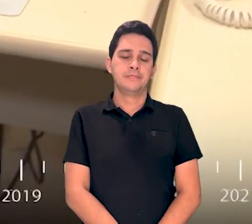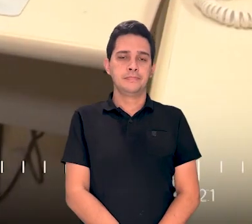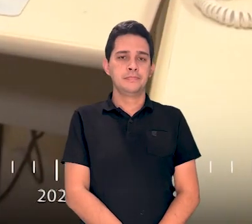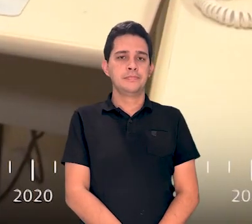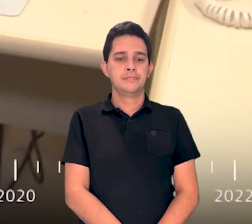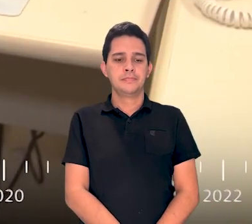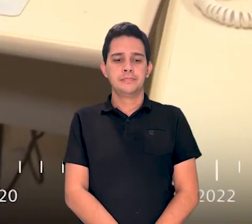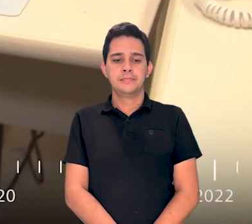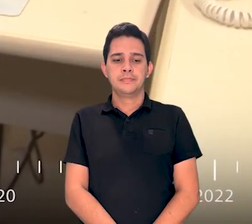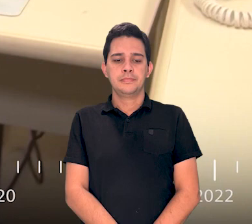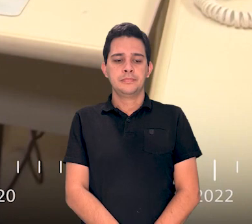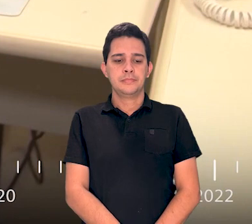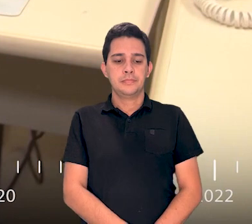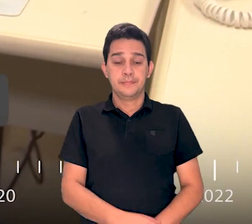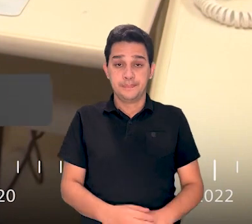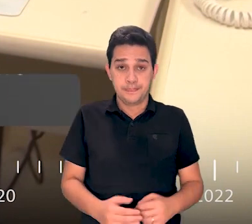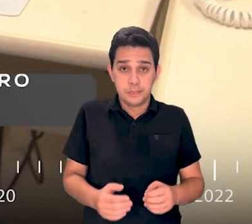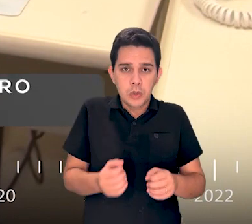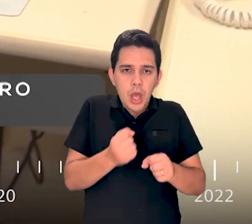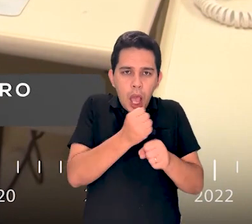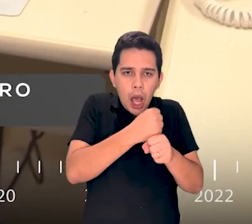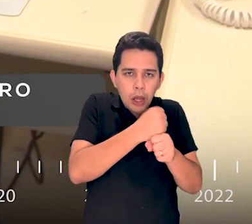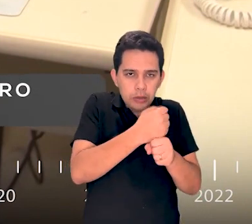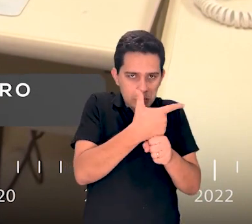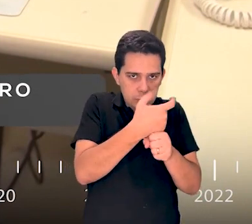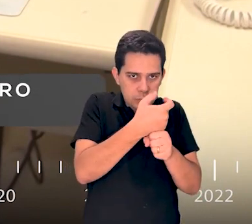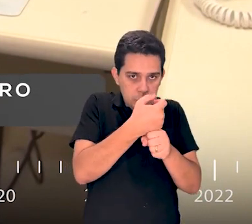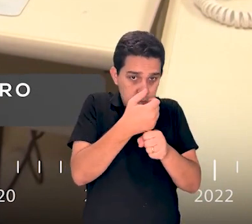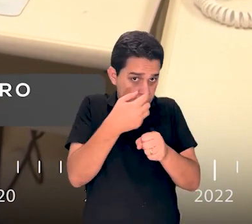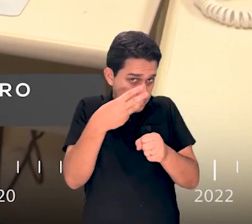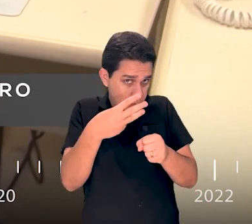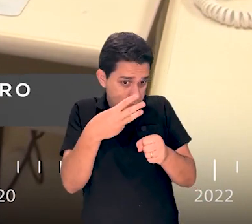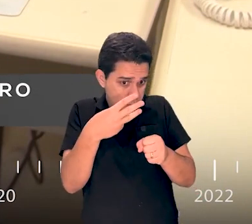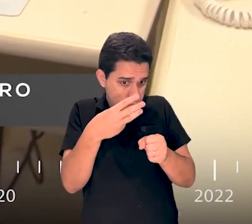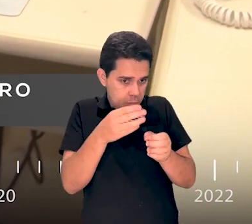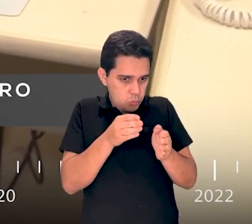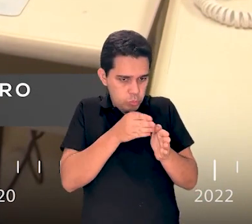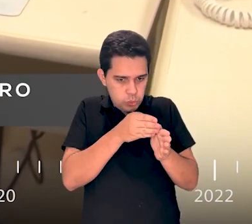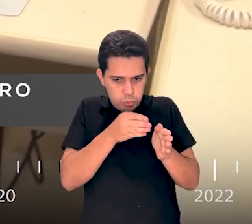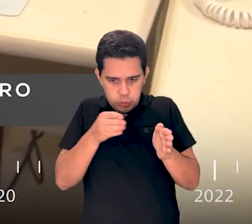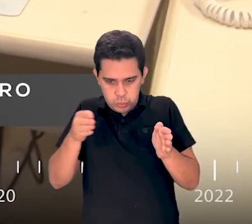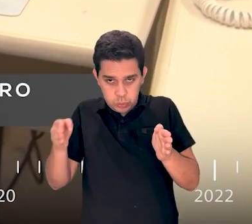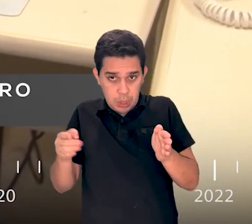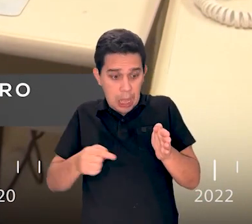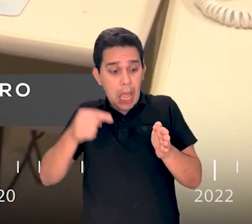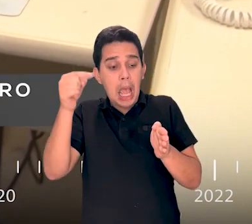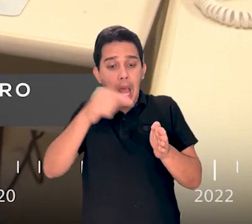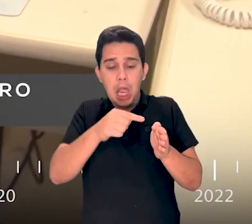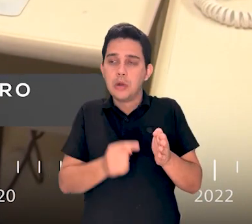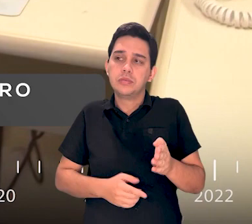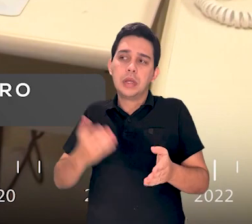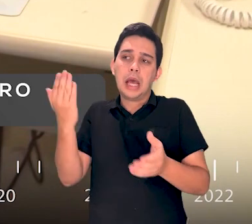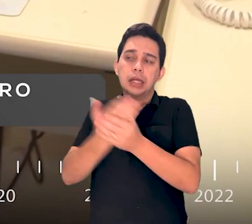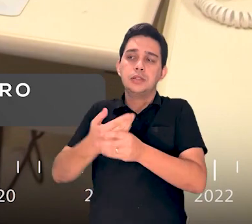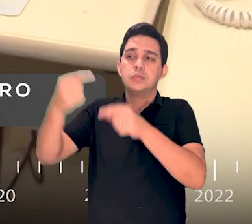2003 Eu entrei com a primeira ação da para derrubar um reajuste tarifário porque antes de 2010 não tinha nem